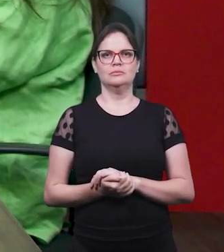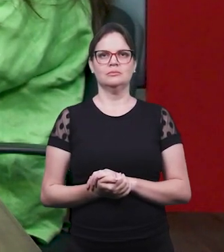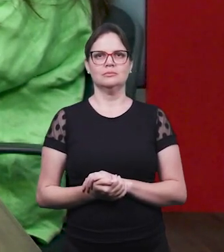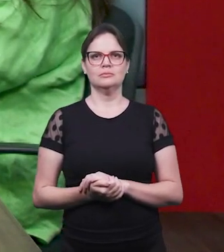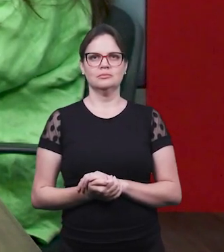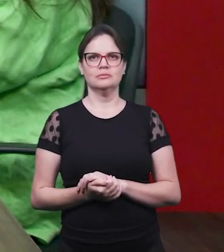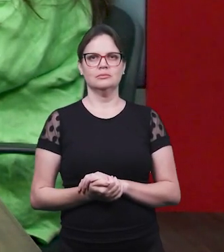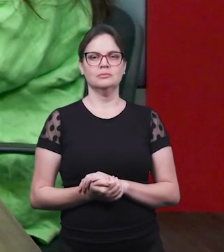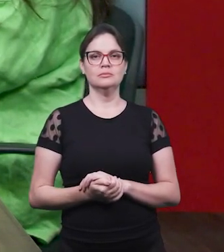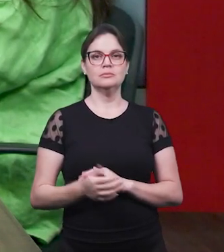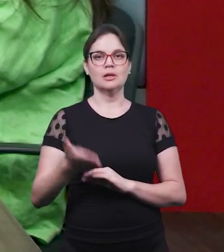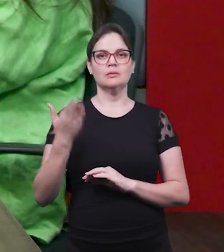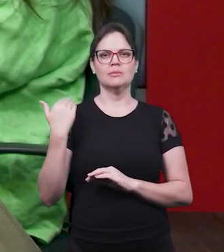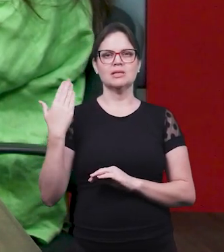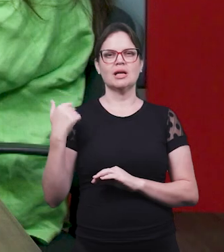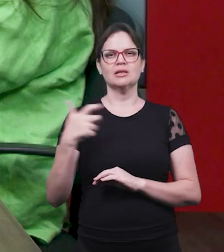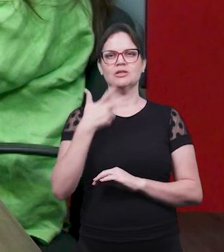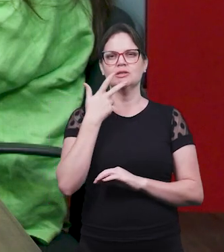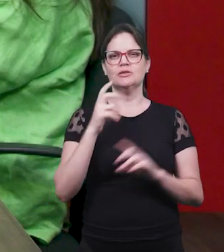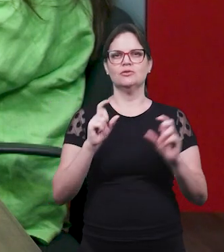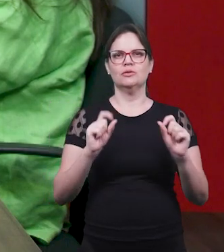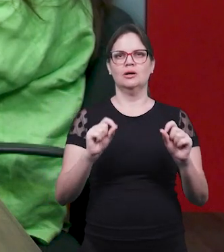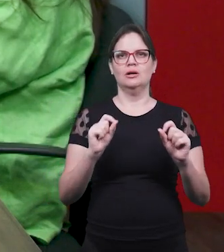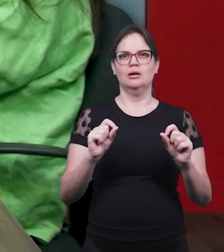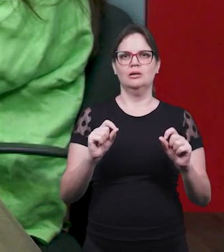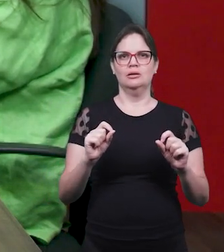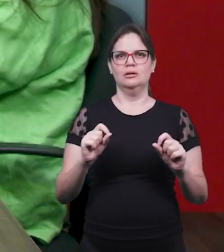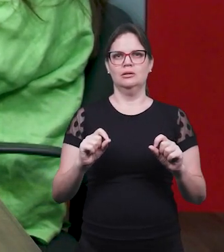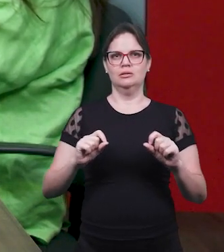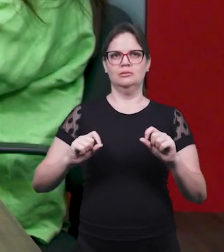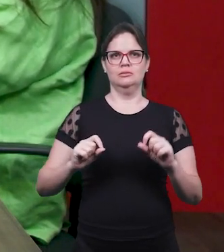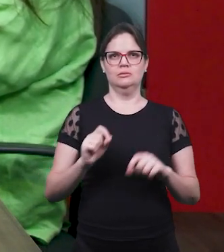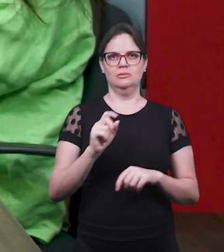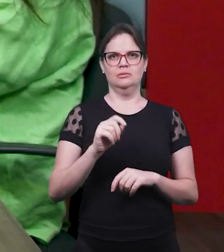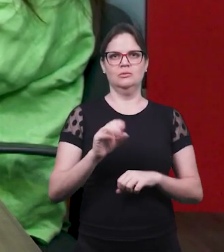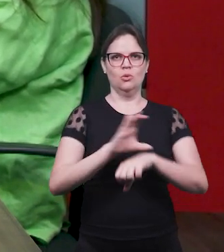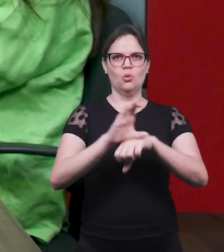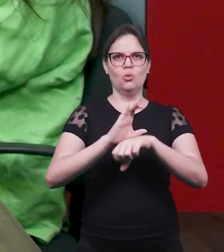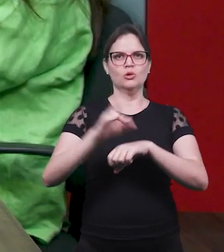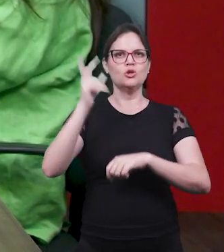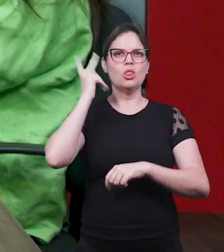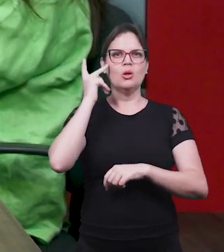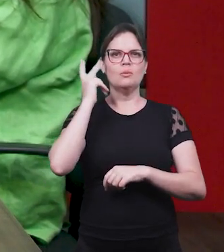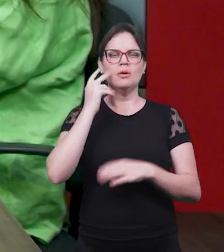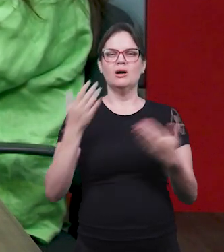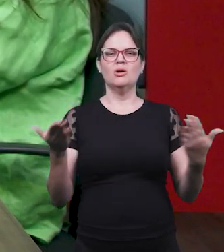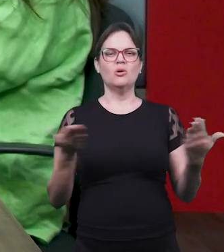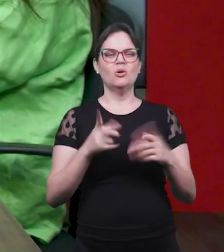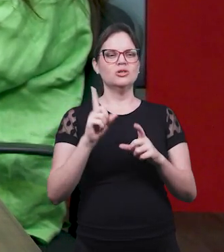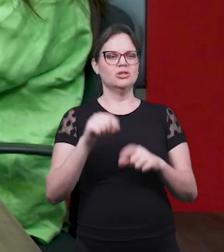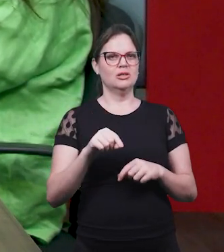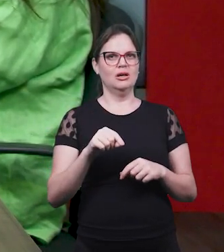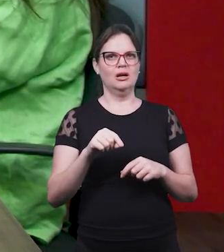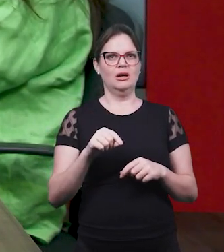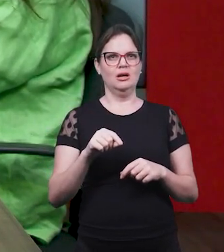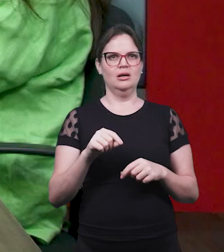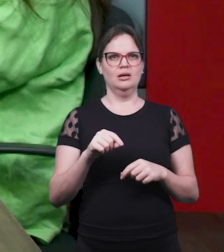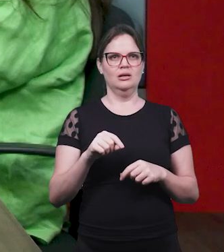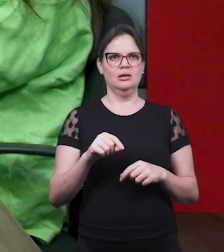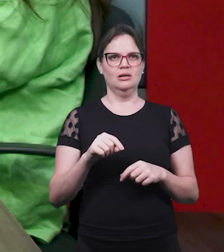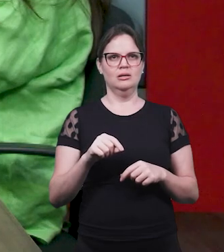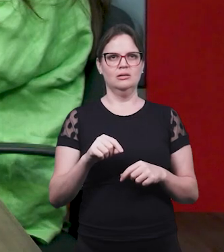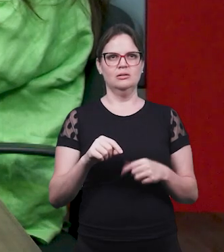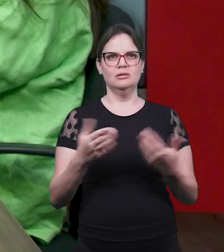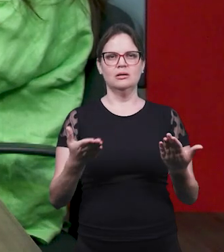na época, a gente falava de... Normal. Curso normal. Hoje seria o ensino fundamental, provavelmente. Não,